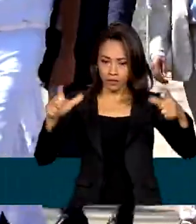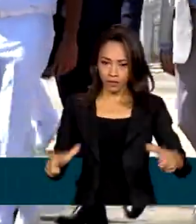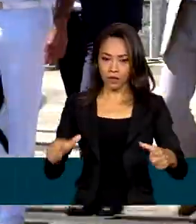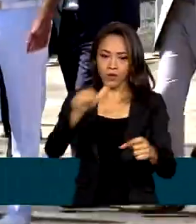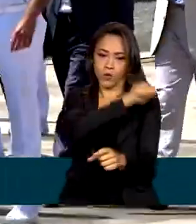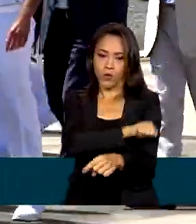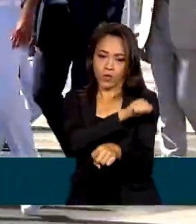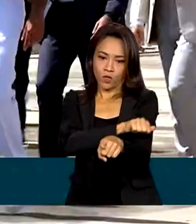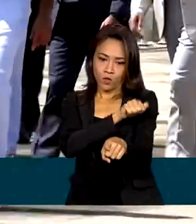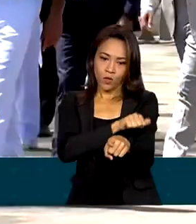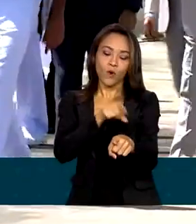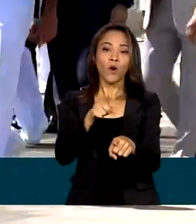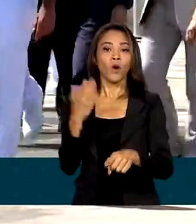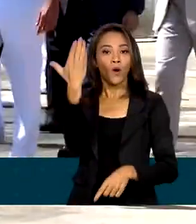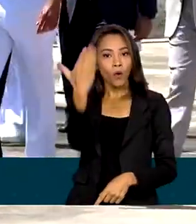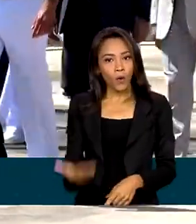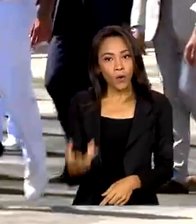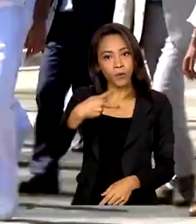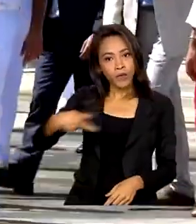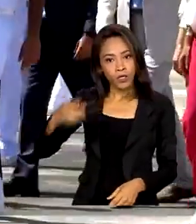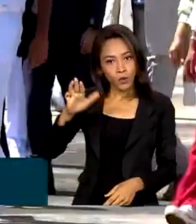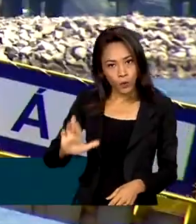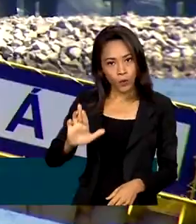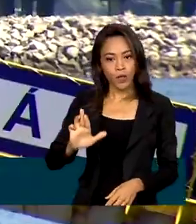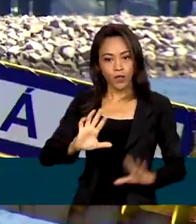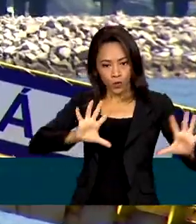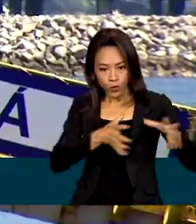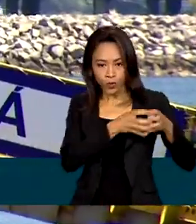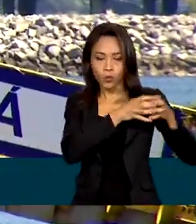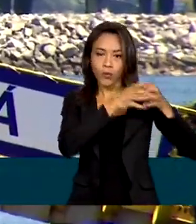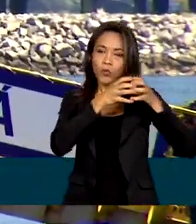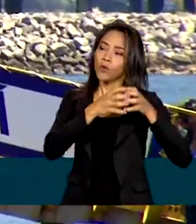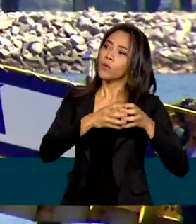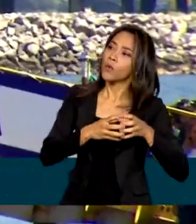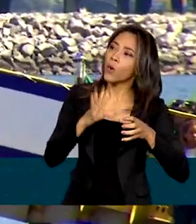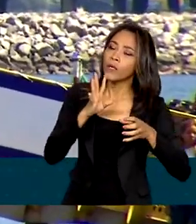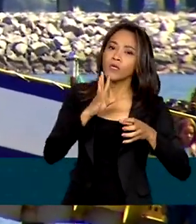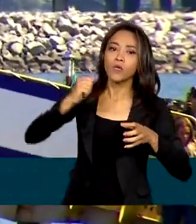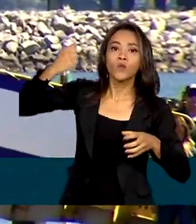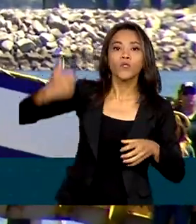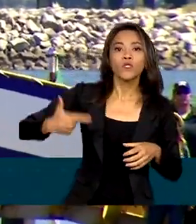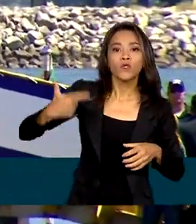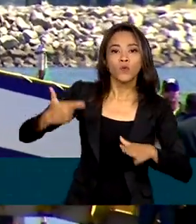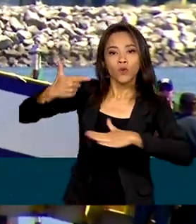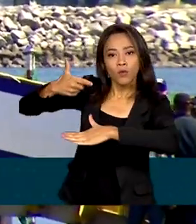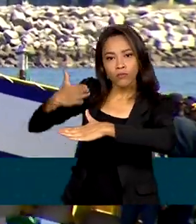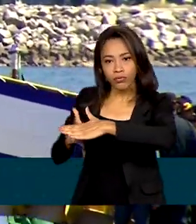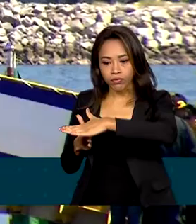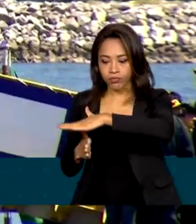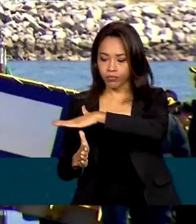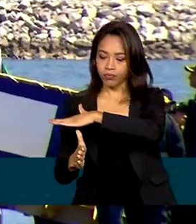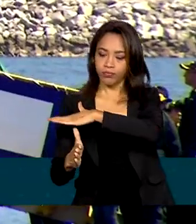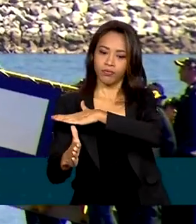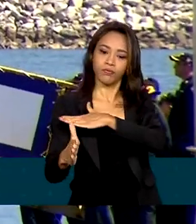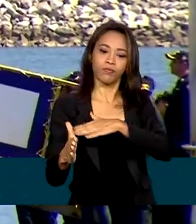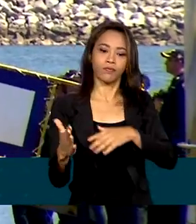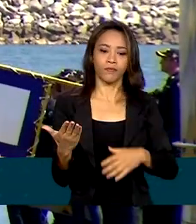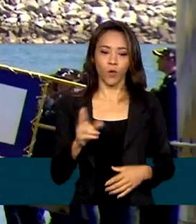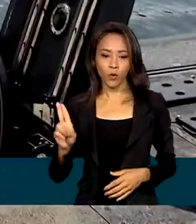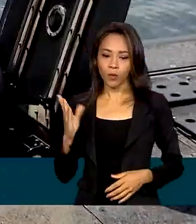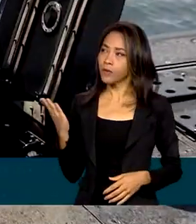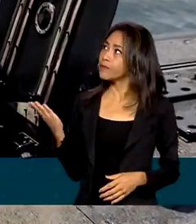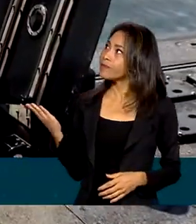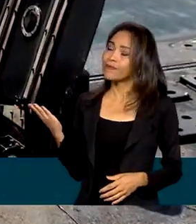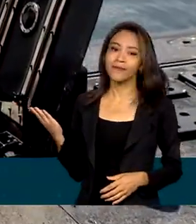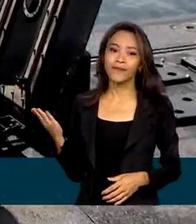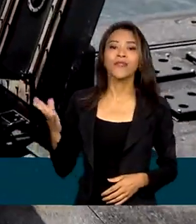do Rio de Janeiro, o presidente Lula e a comitiva conheceram o segundo submarino desenvolvido, chamado Humaitá,